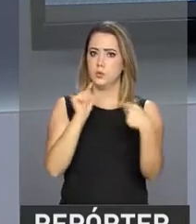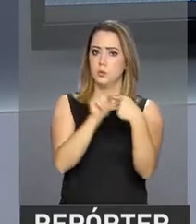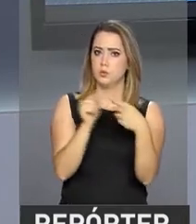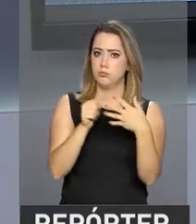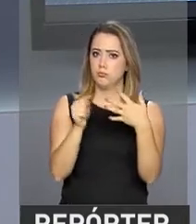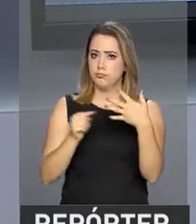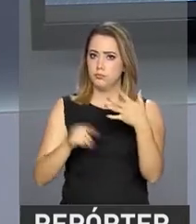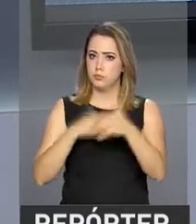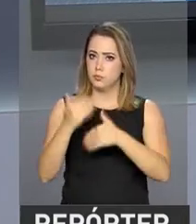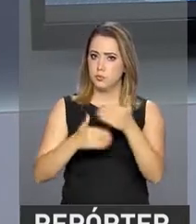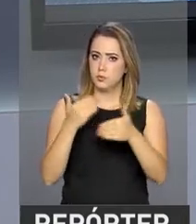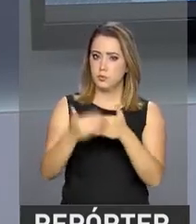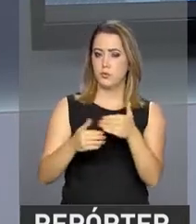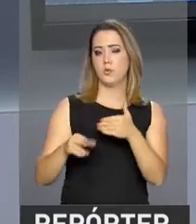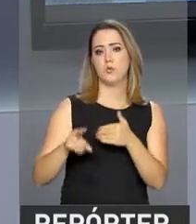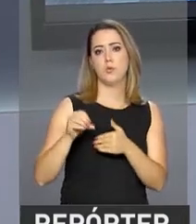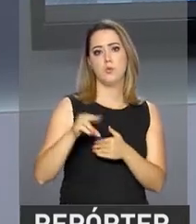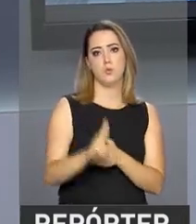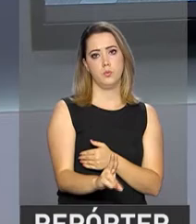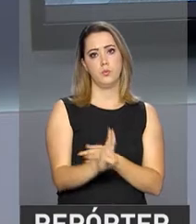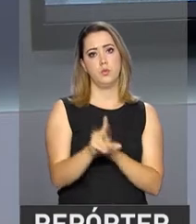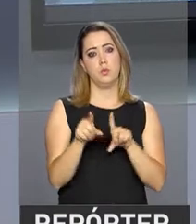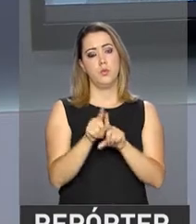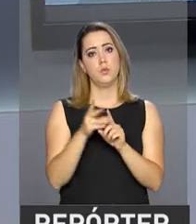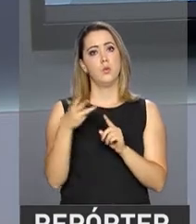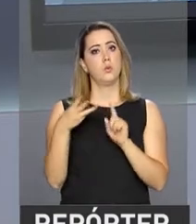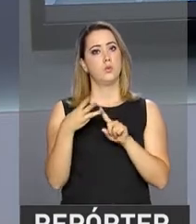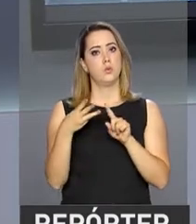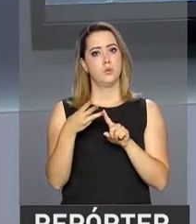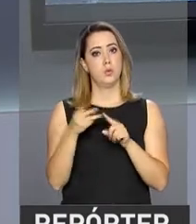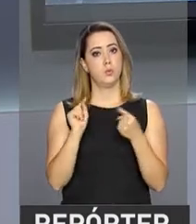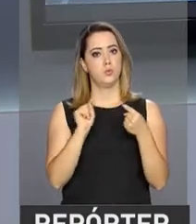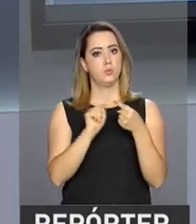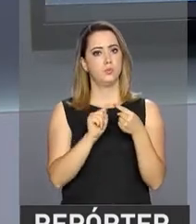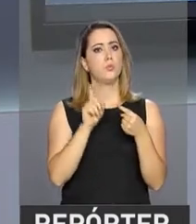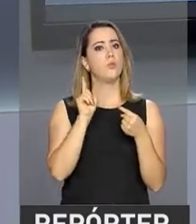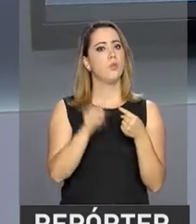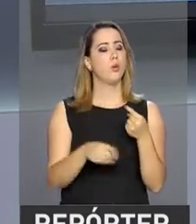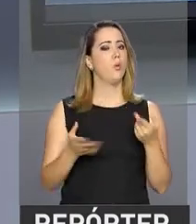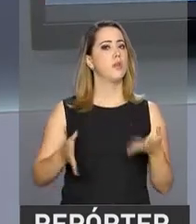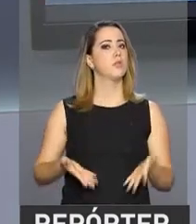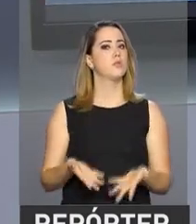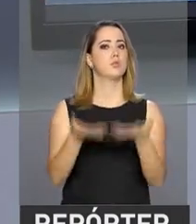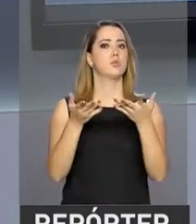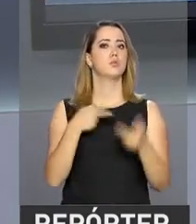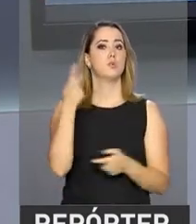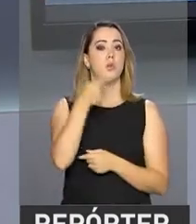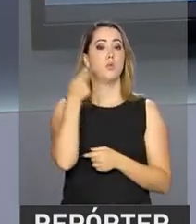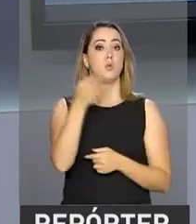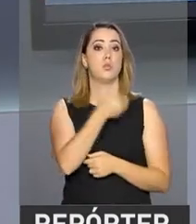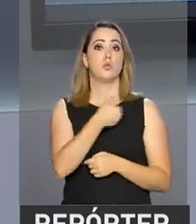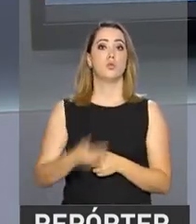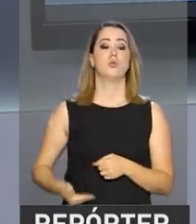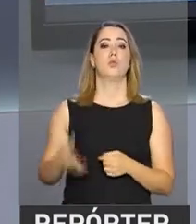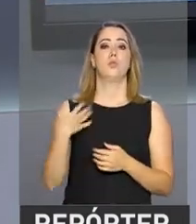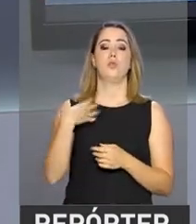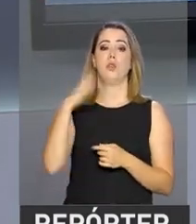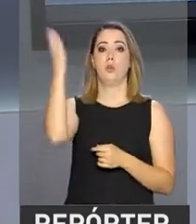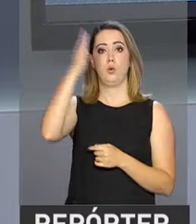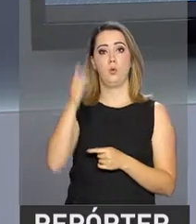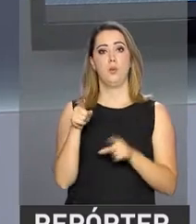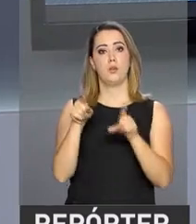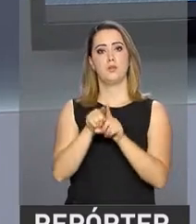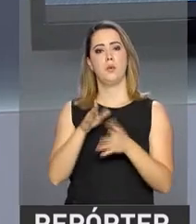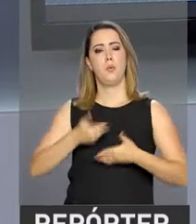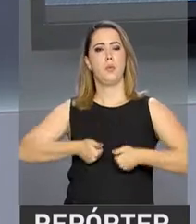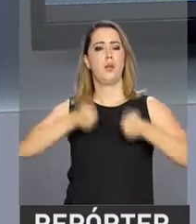de desenvolvimento sustentável da onu o terceiro desses objetivos é estimular políticas públicas nacionais para o